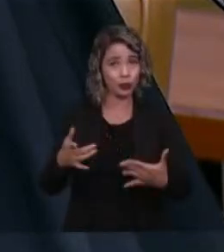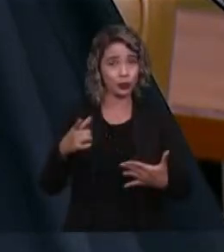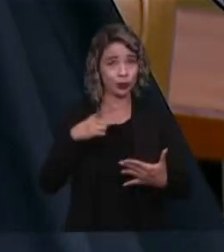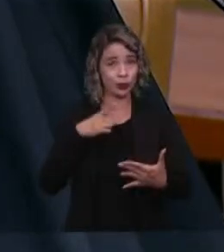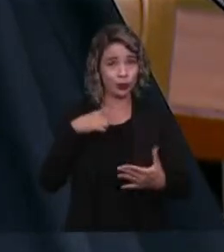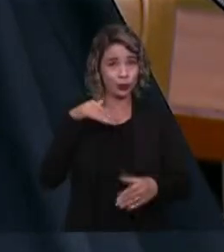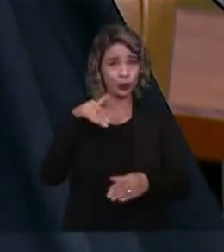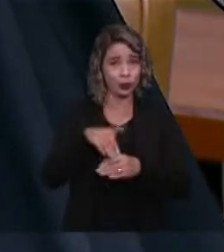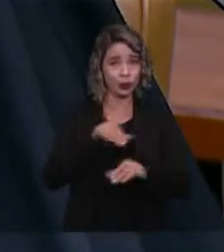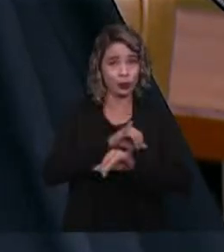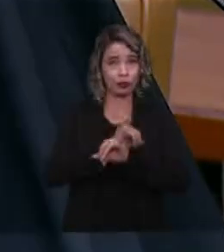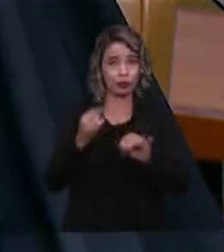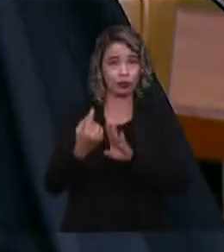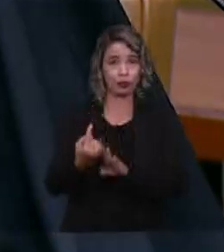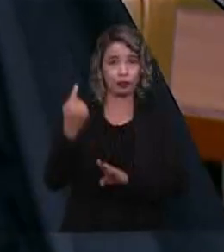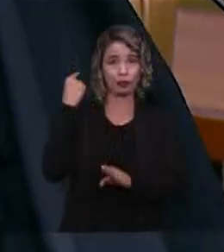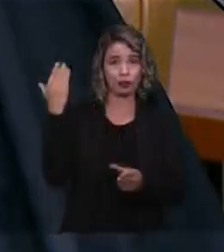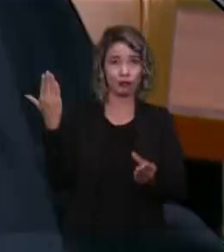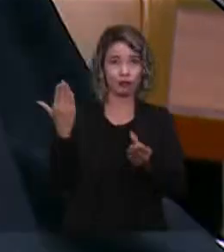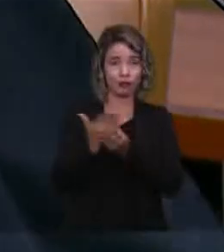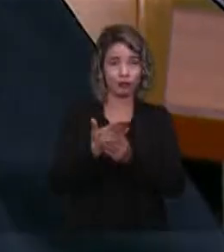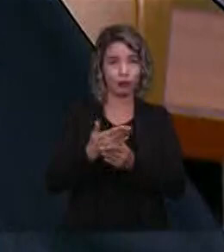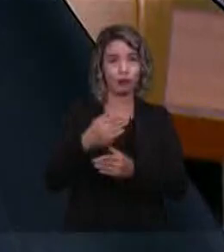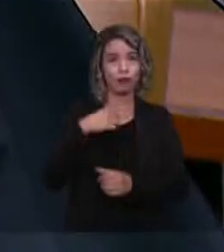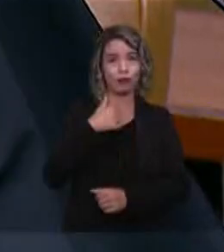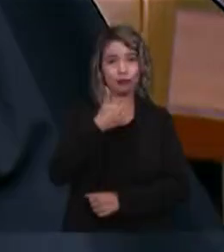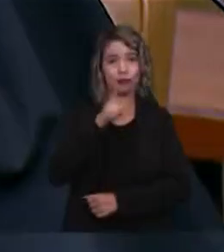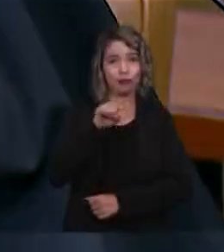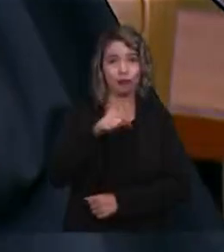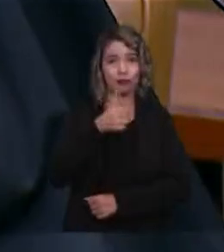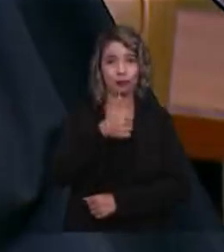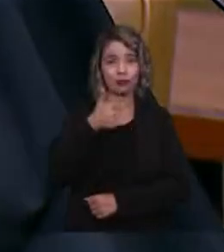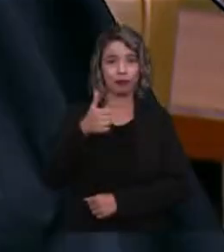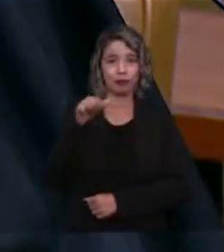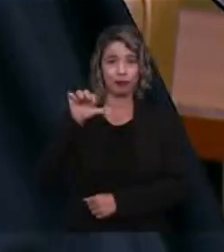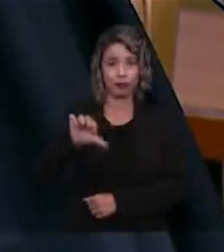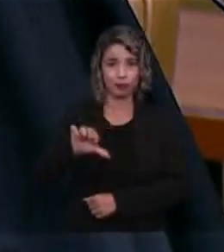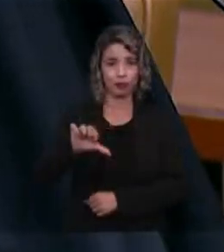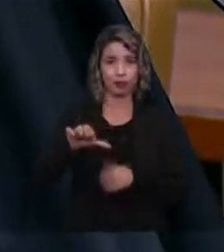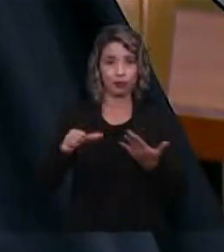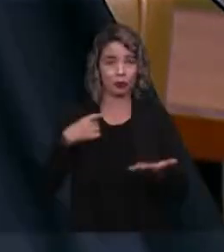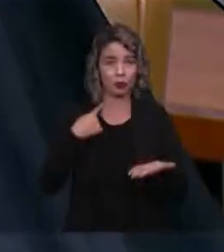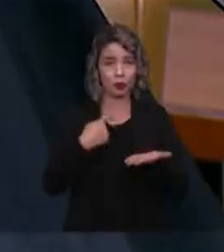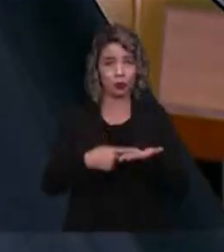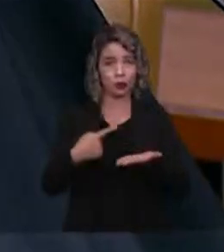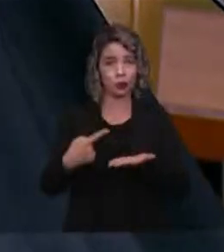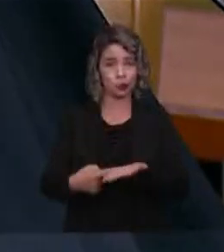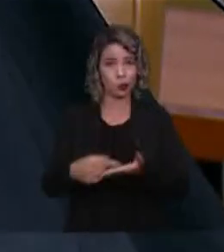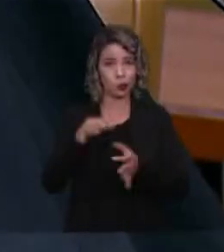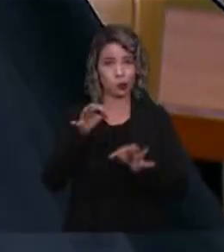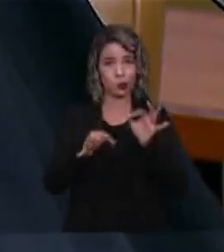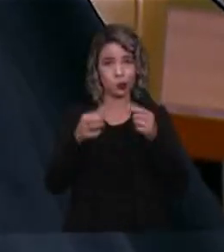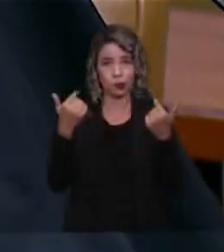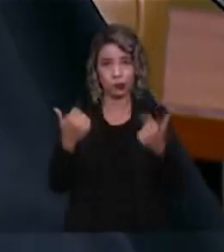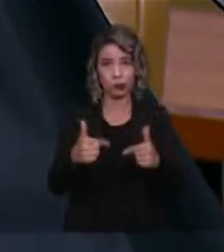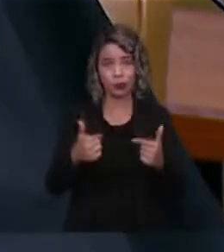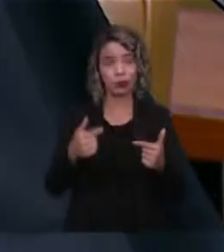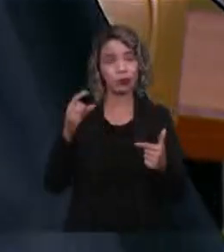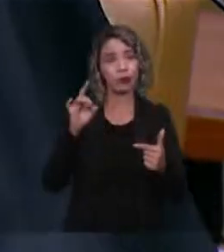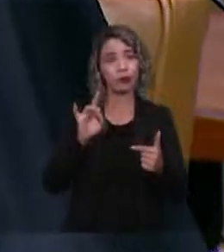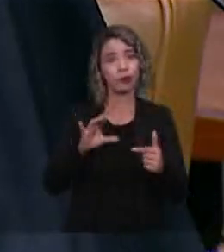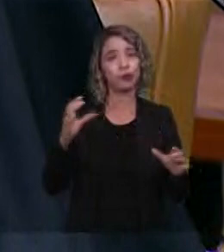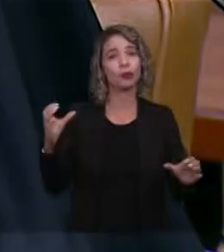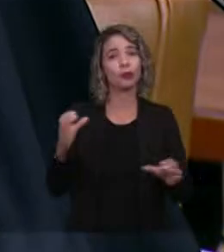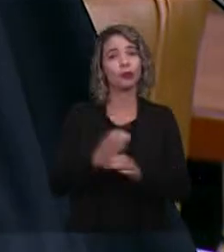voto proferido na referida ação penal 1019. O pacto do injusto, caracterizador da corrupção, só se